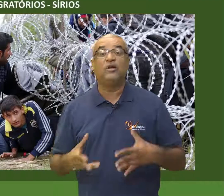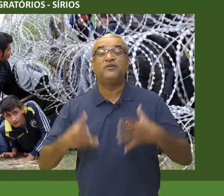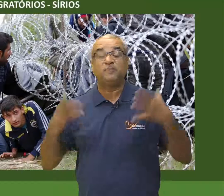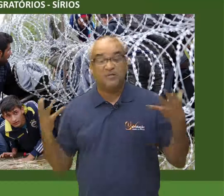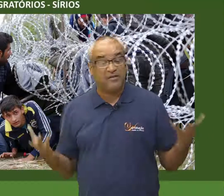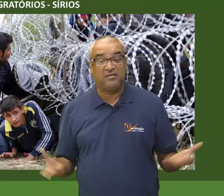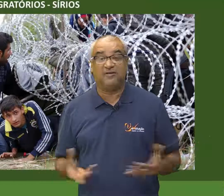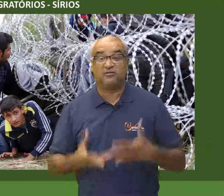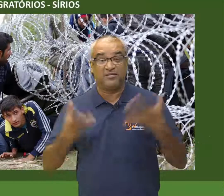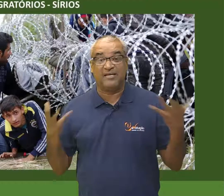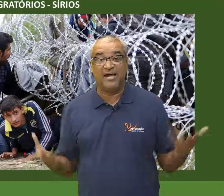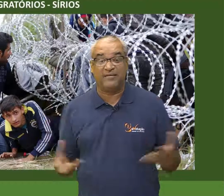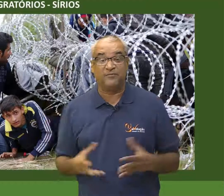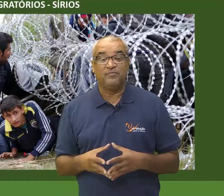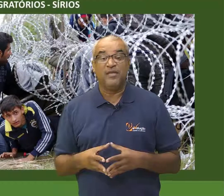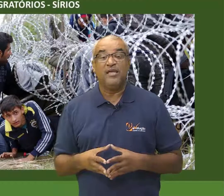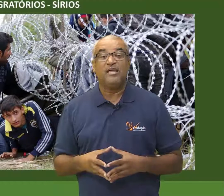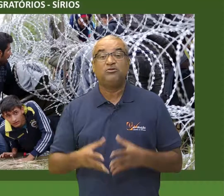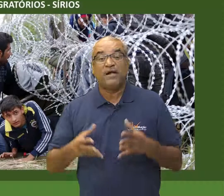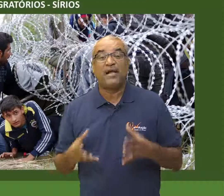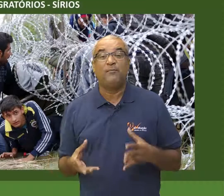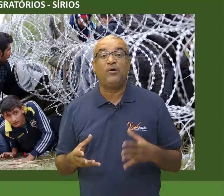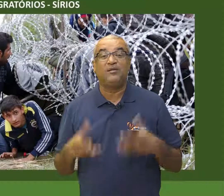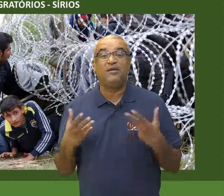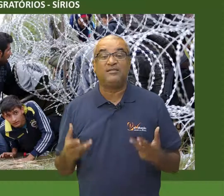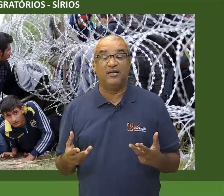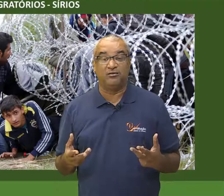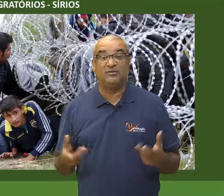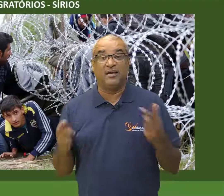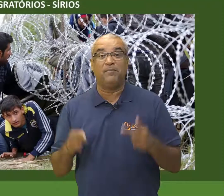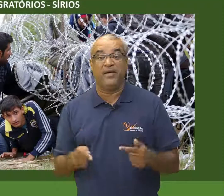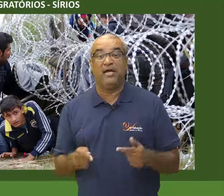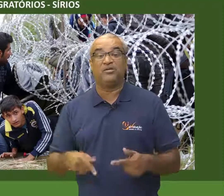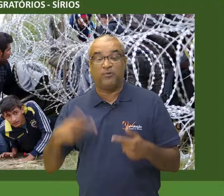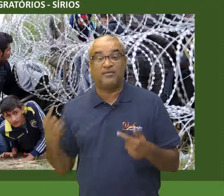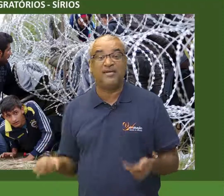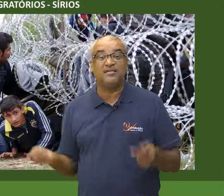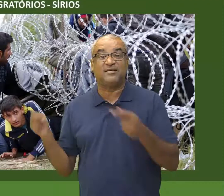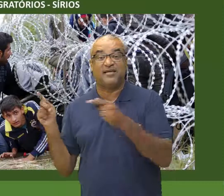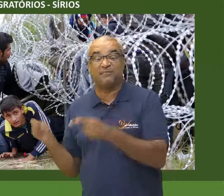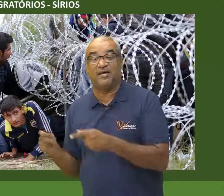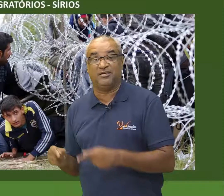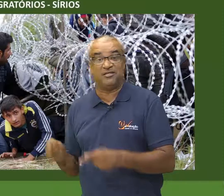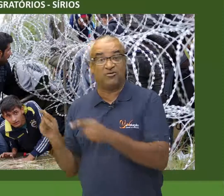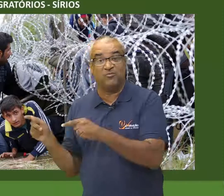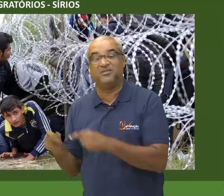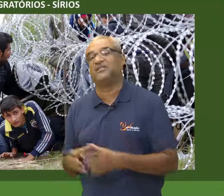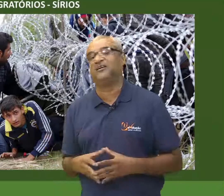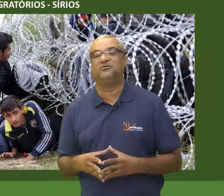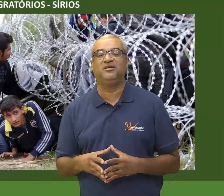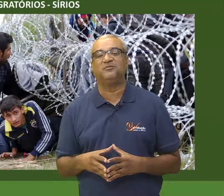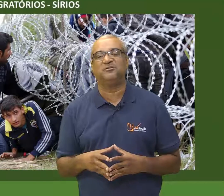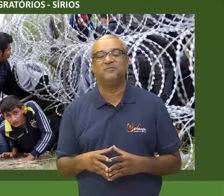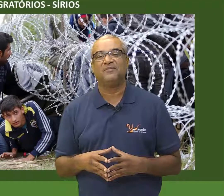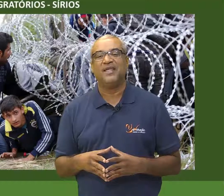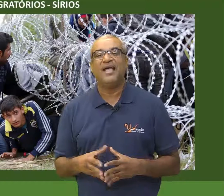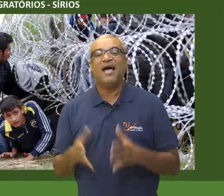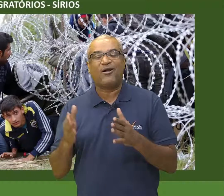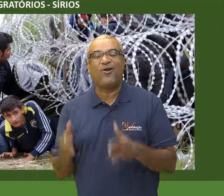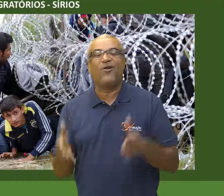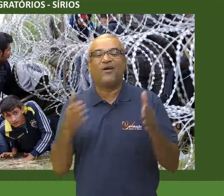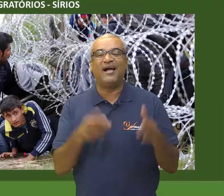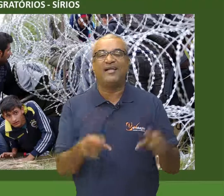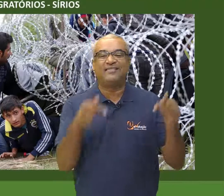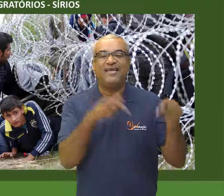procurar novas perspectivas sociais, isso acabou alimentando também as potências capitalistas como os Estados Unidos